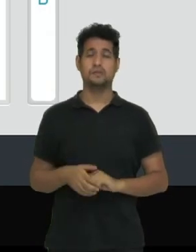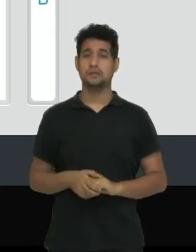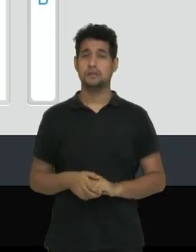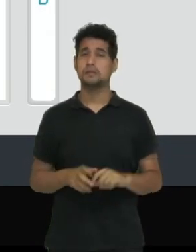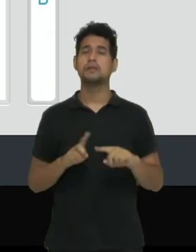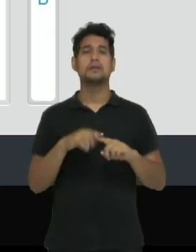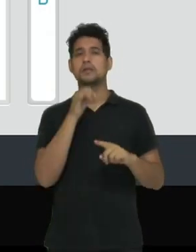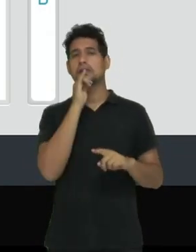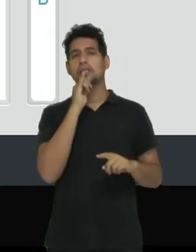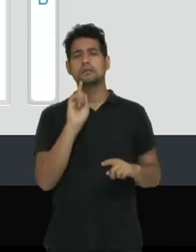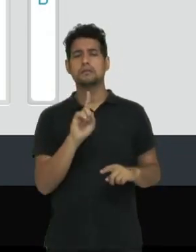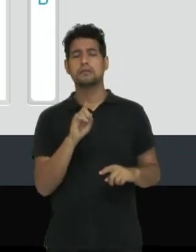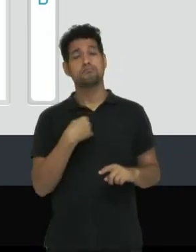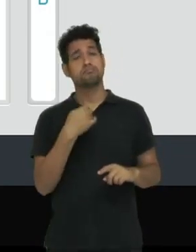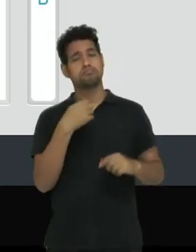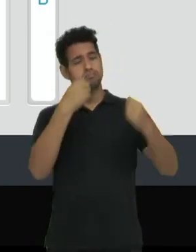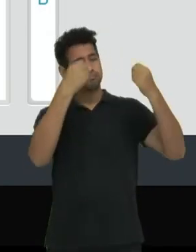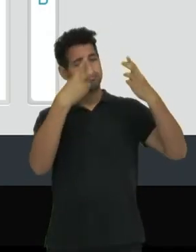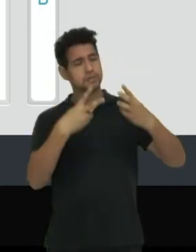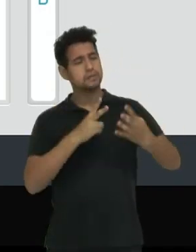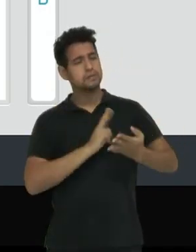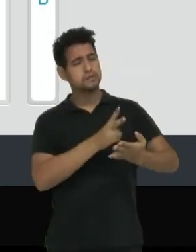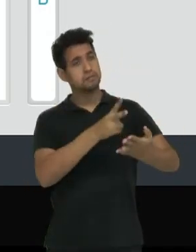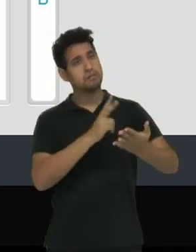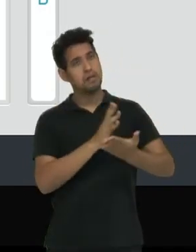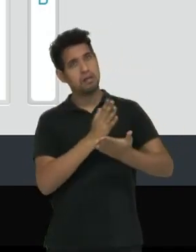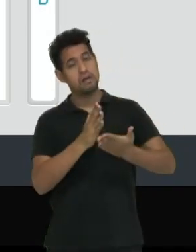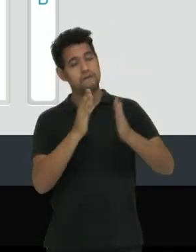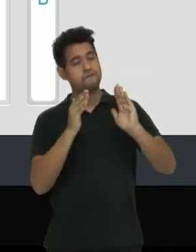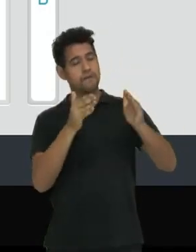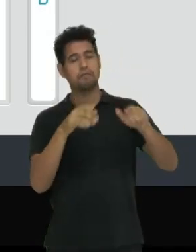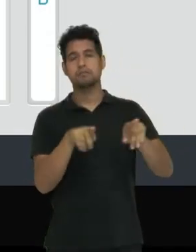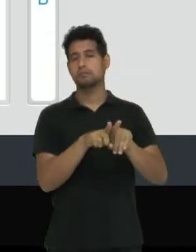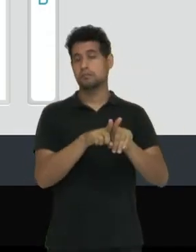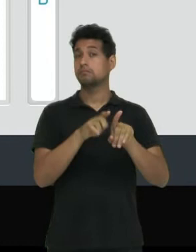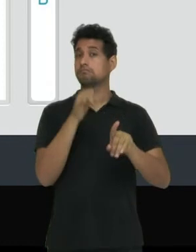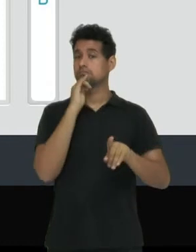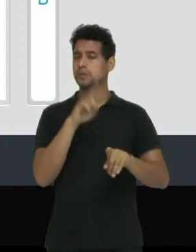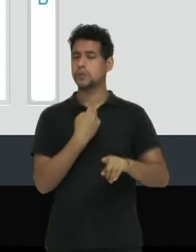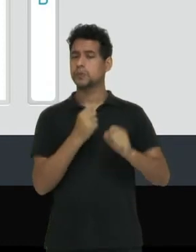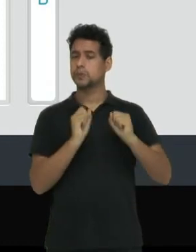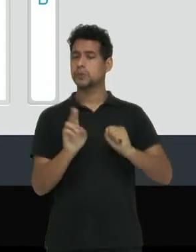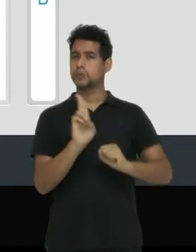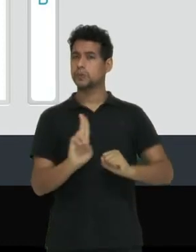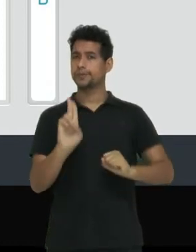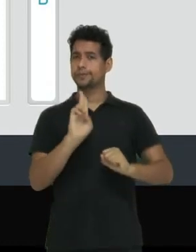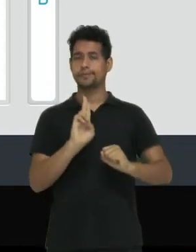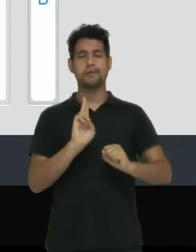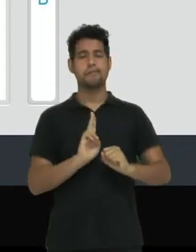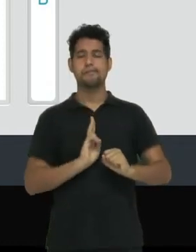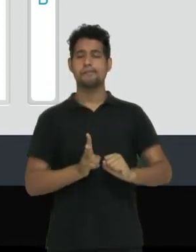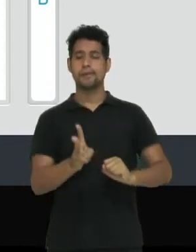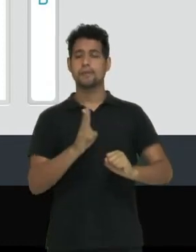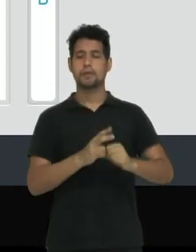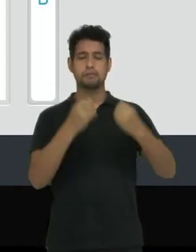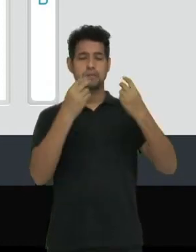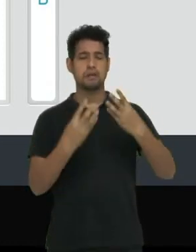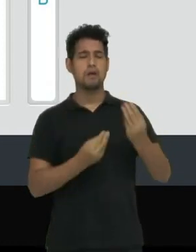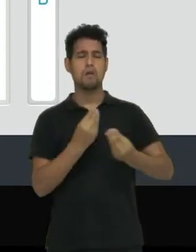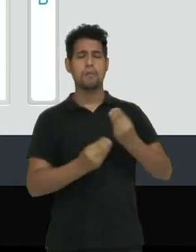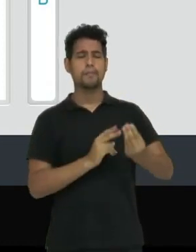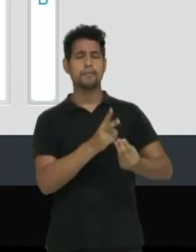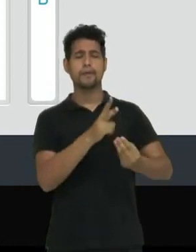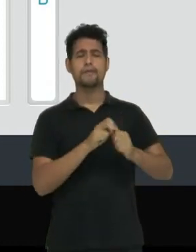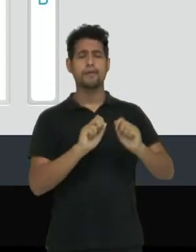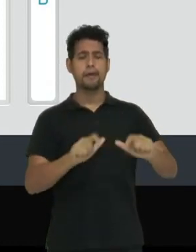Então, quando a gente está falando da frequência, quando a gente está enfatizando a frequência, podemos usar os advérbios de frequência para dizer com que frequência a